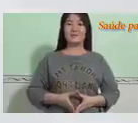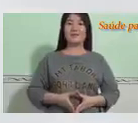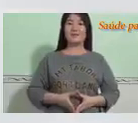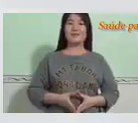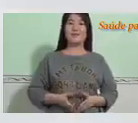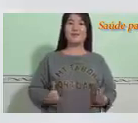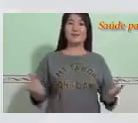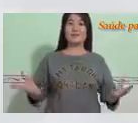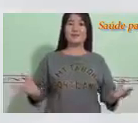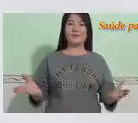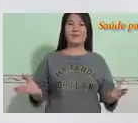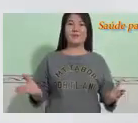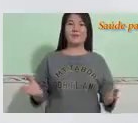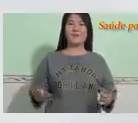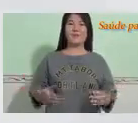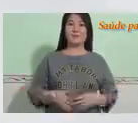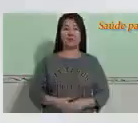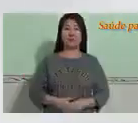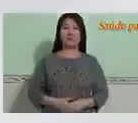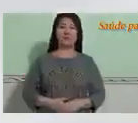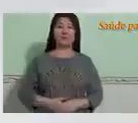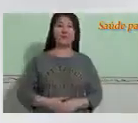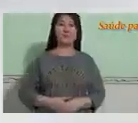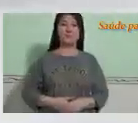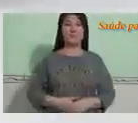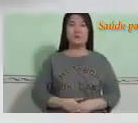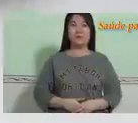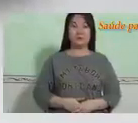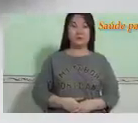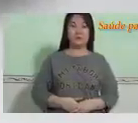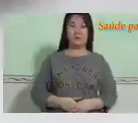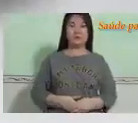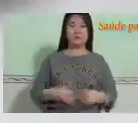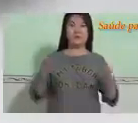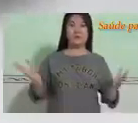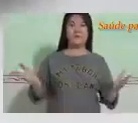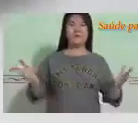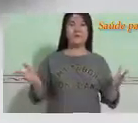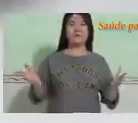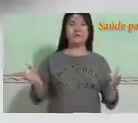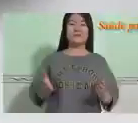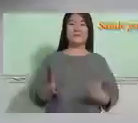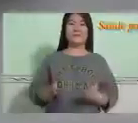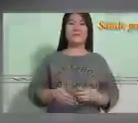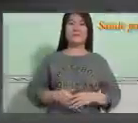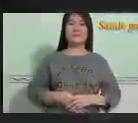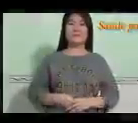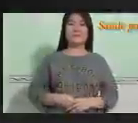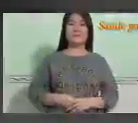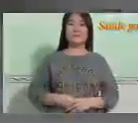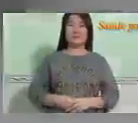Esterisco pode ser reduzido se a técnica foi realizada por uma profissional experiente, que saberá como realizar a